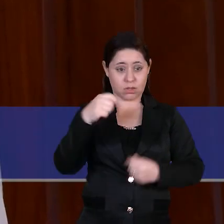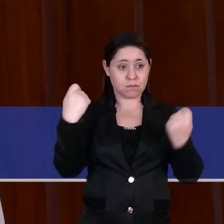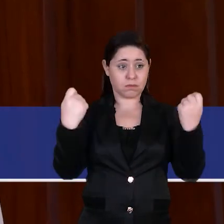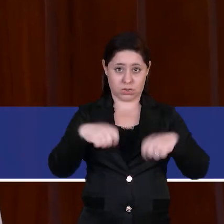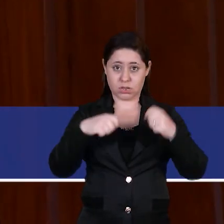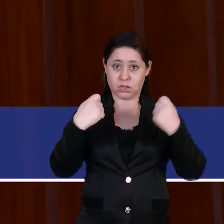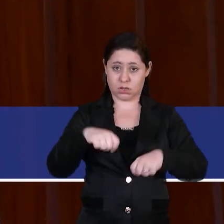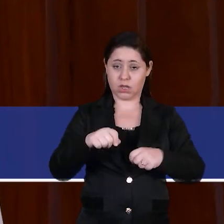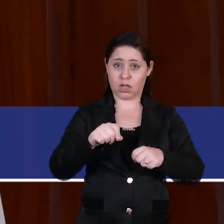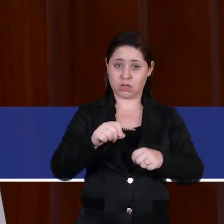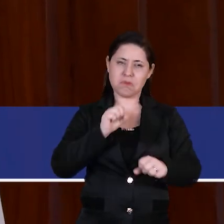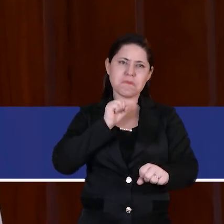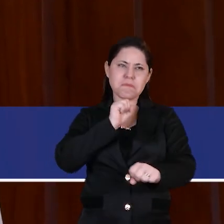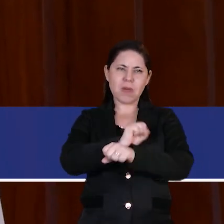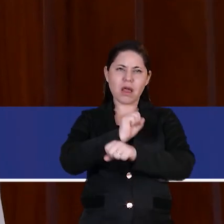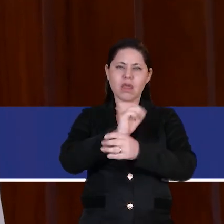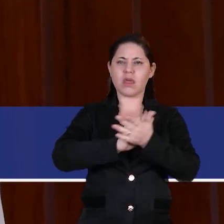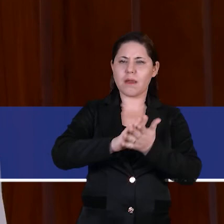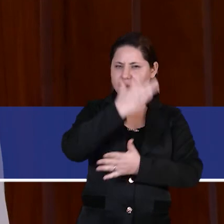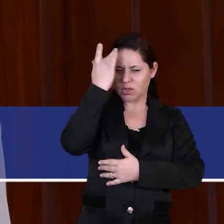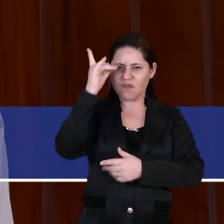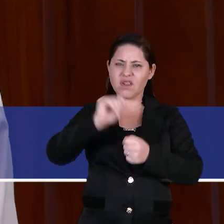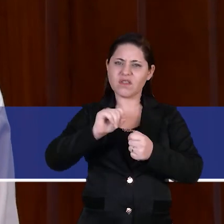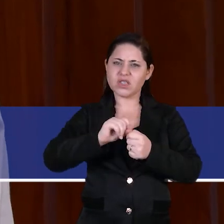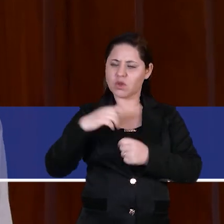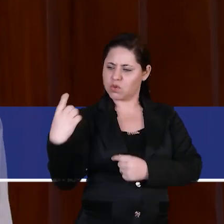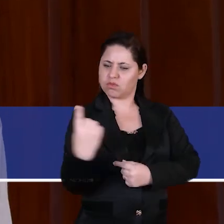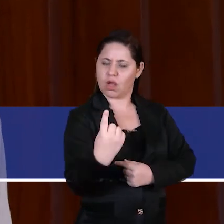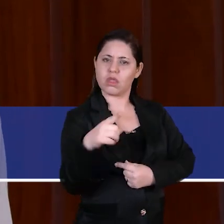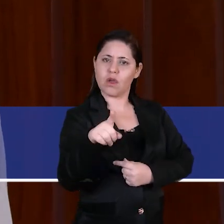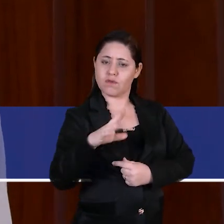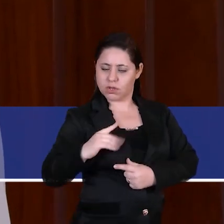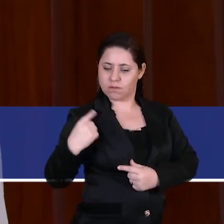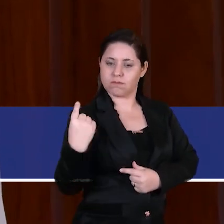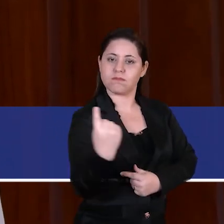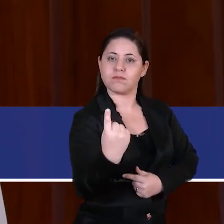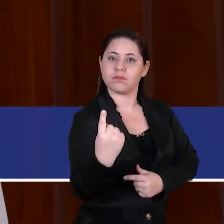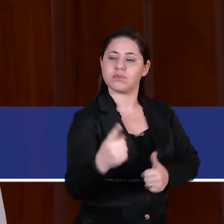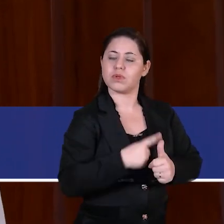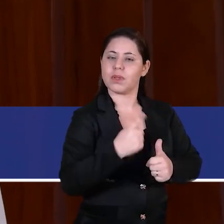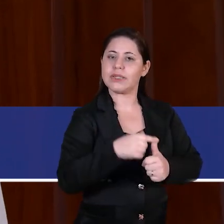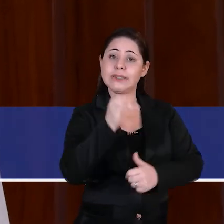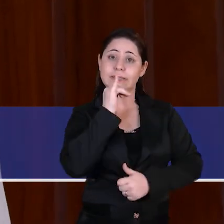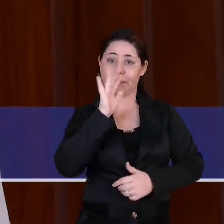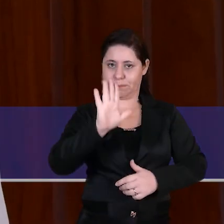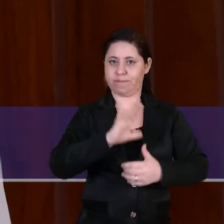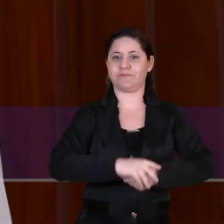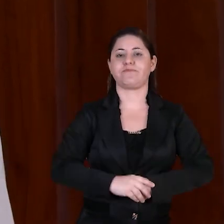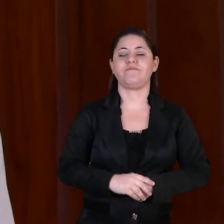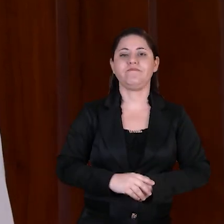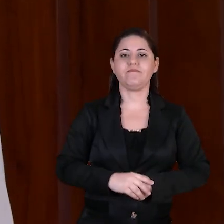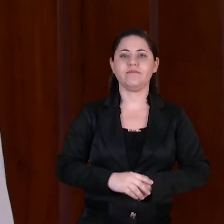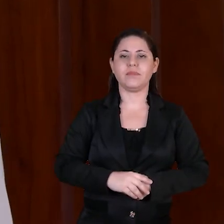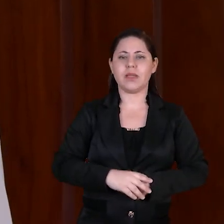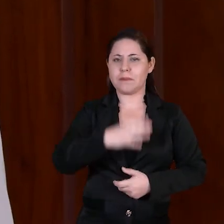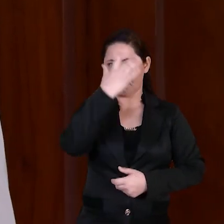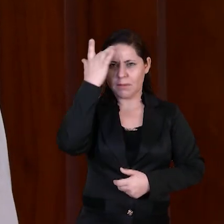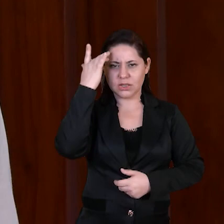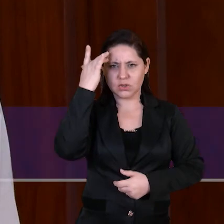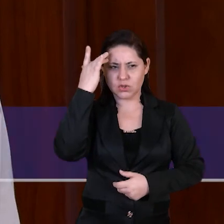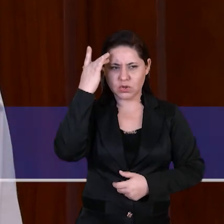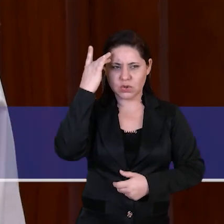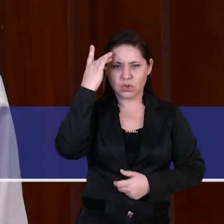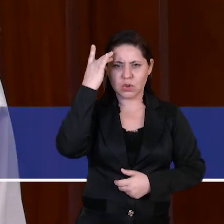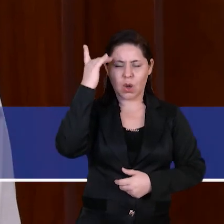tomar uma atitude, ao invés de você esperar que alguém vai fazer isso no seu lugar. Porque, vamos dar um exemplo. Se